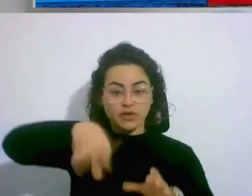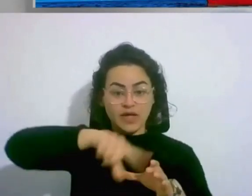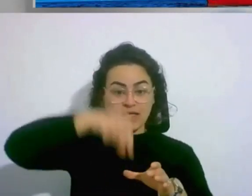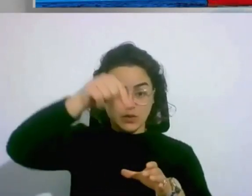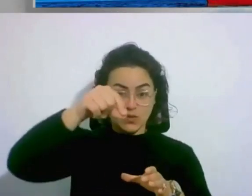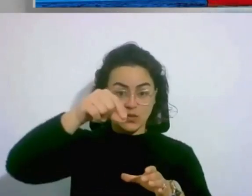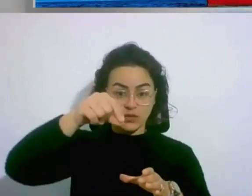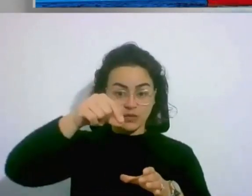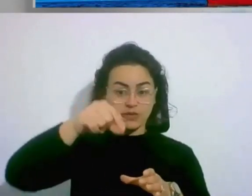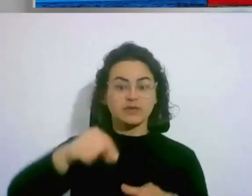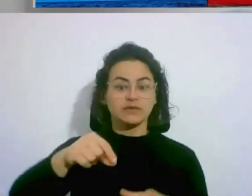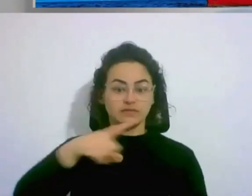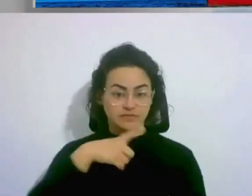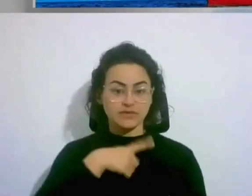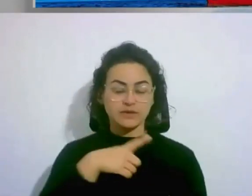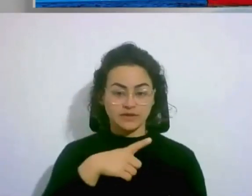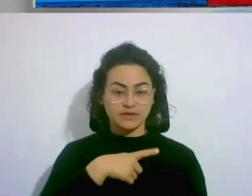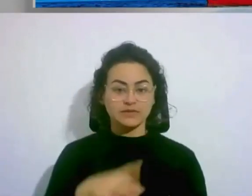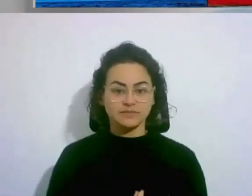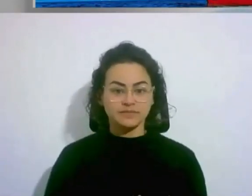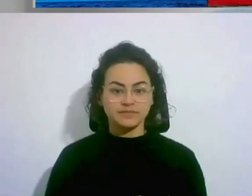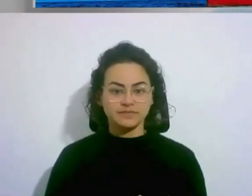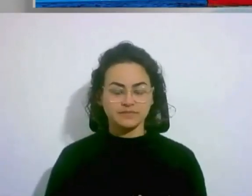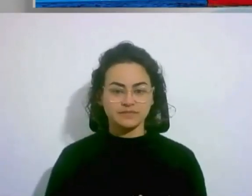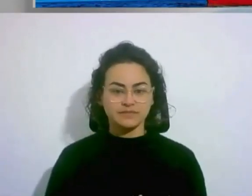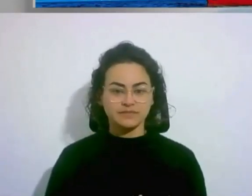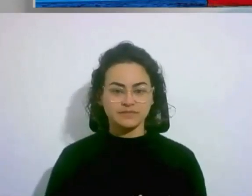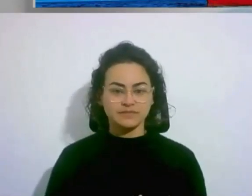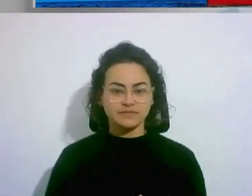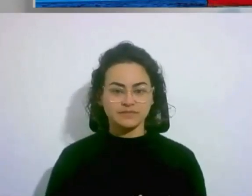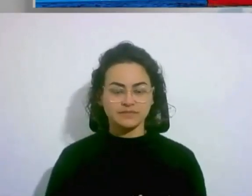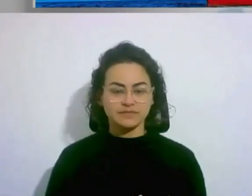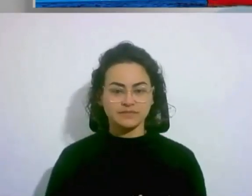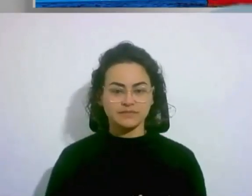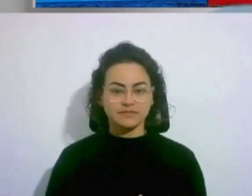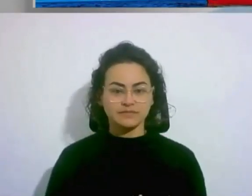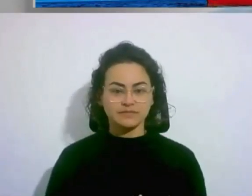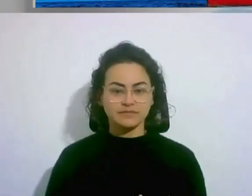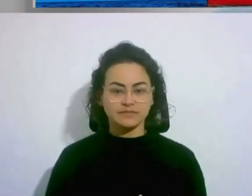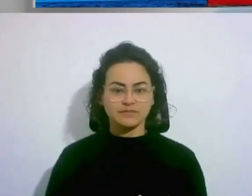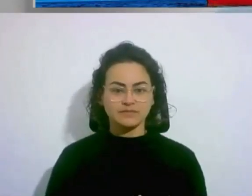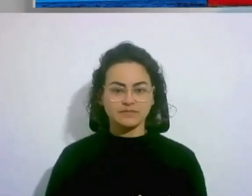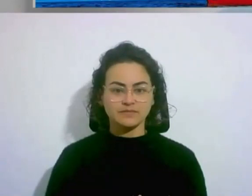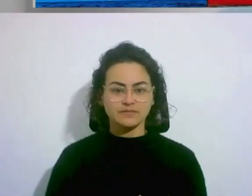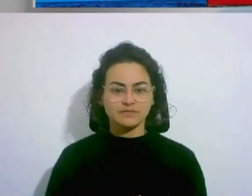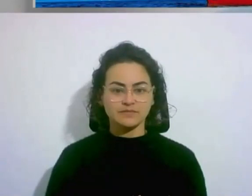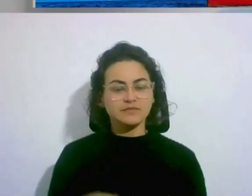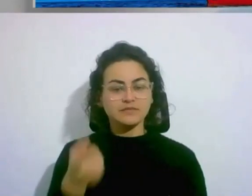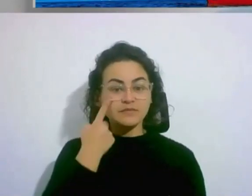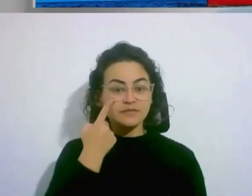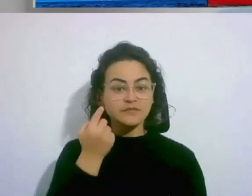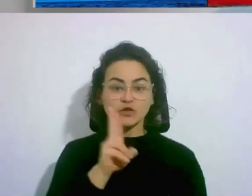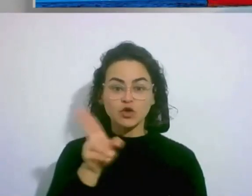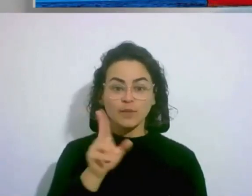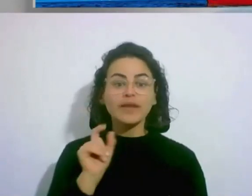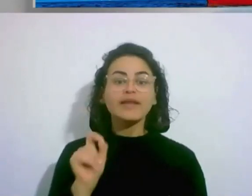50 vouchers que nós vamos sortear agora. Randomicamente, estamos rodando o nosso sistema aqui, e eu já estou recebendo aqui, através aí do meu